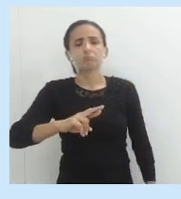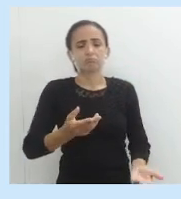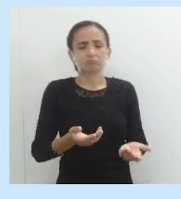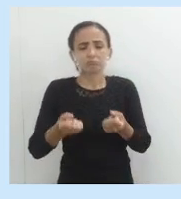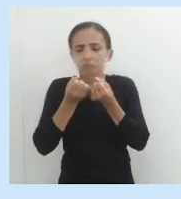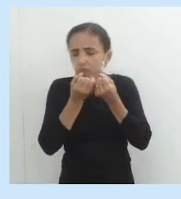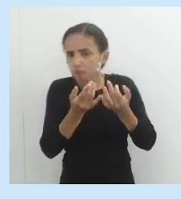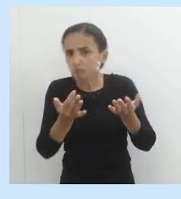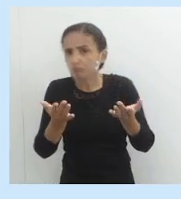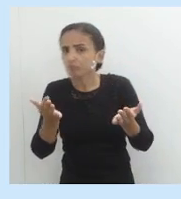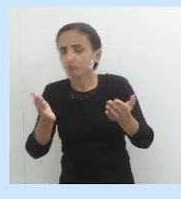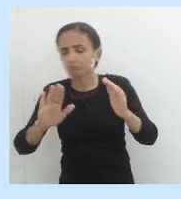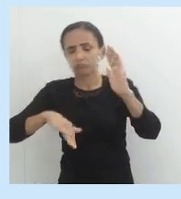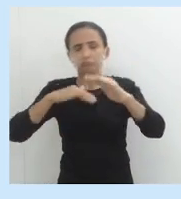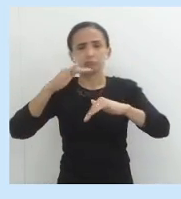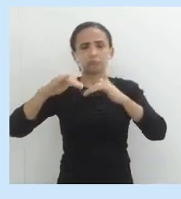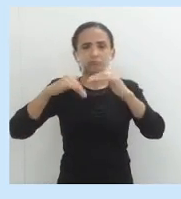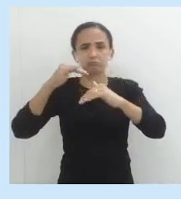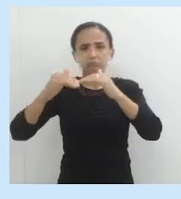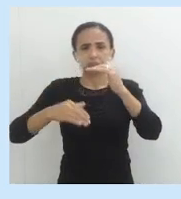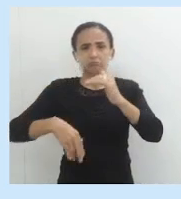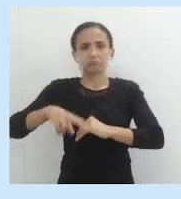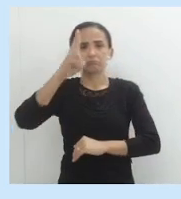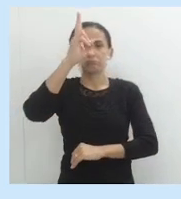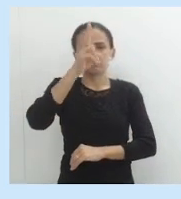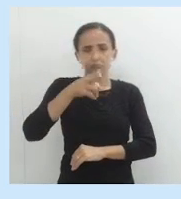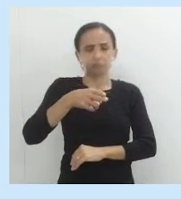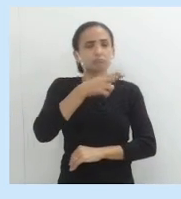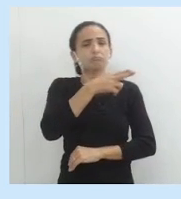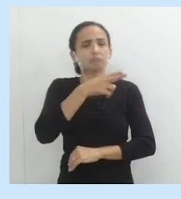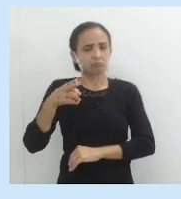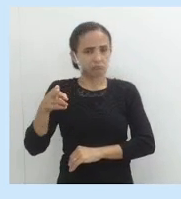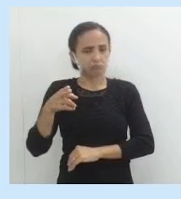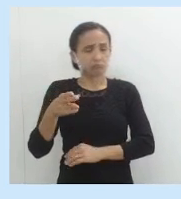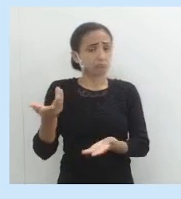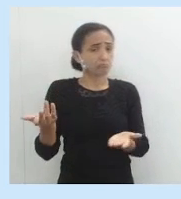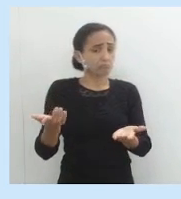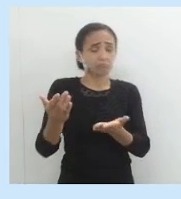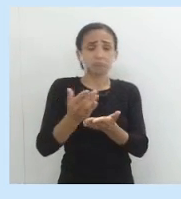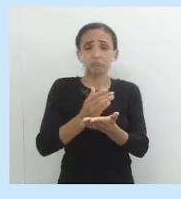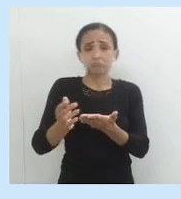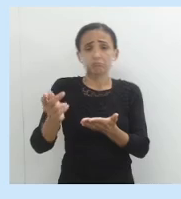ser representado em latim. As missas eram representadas em latim. Então, nem todo mundo